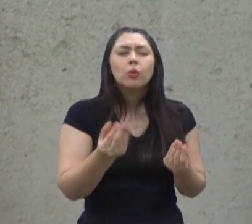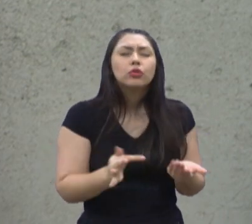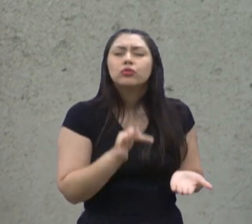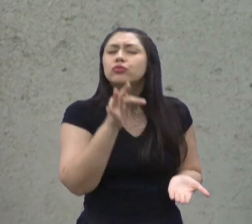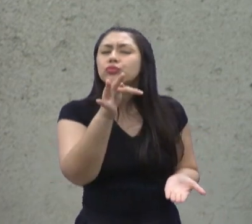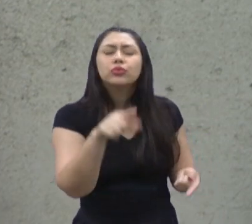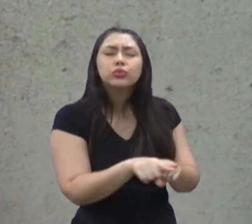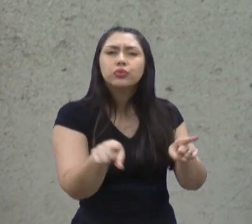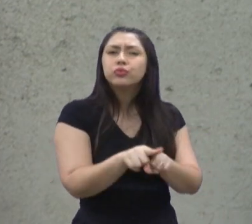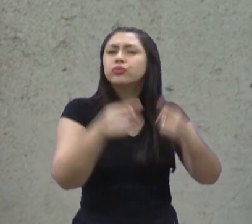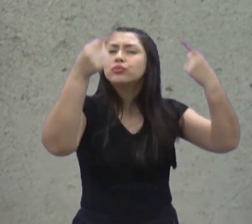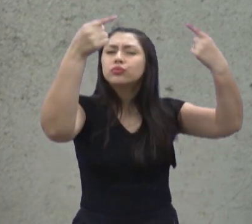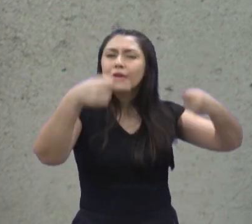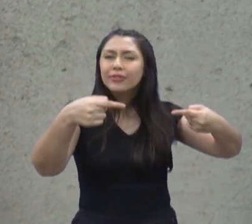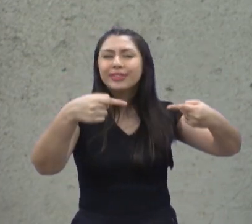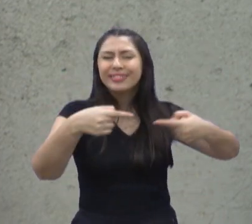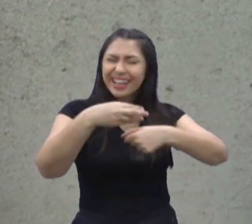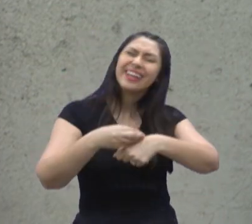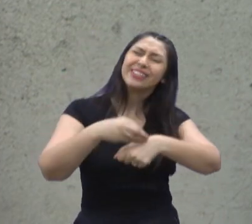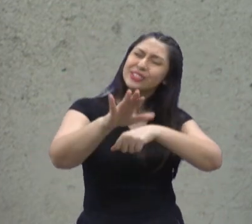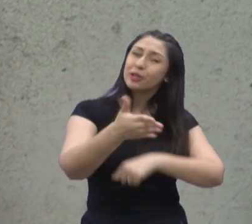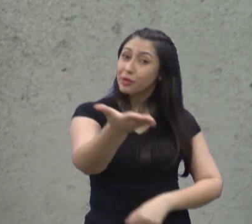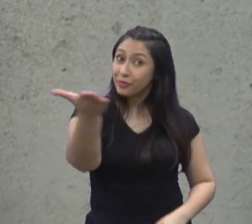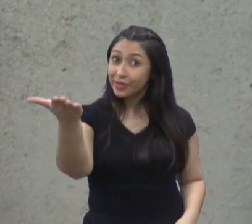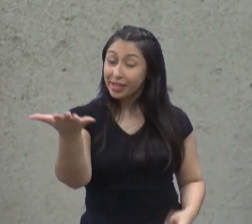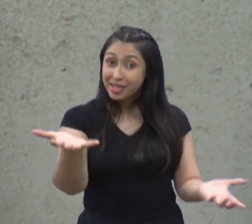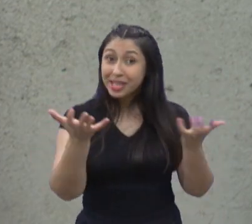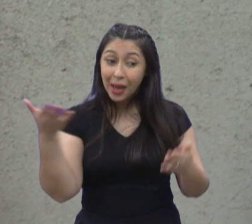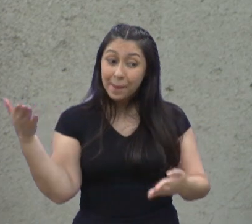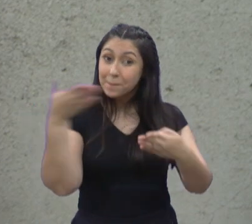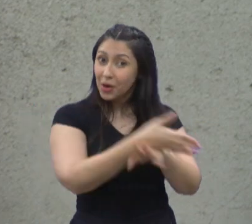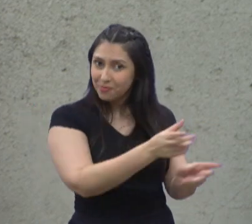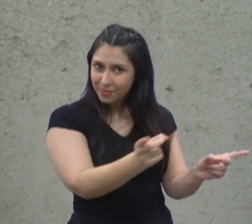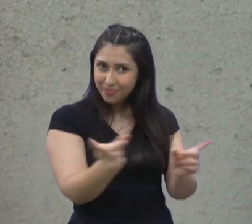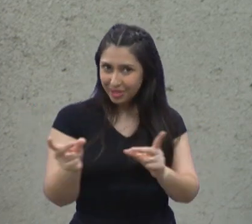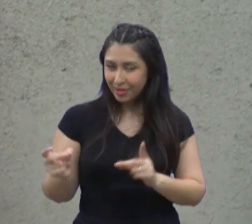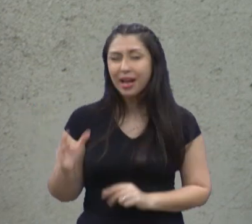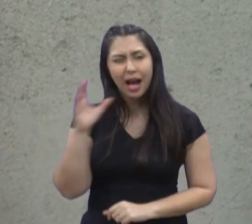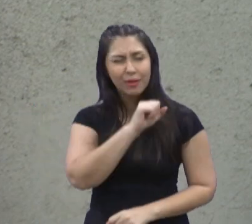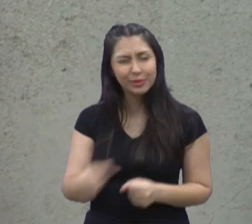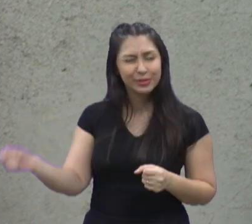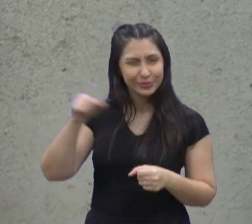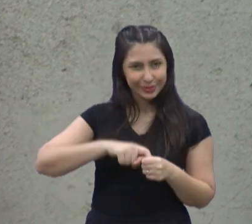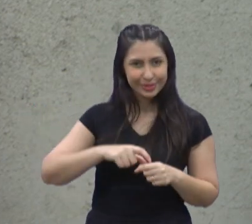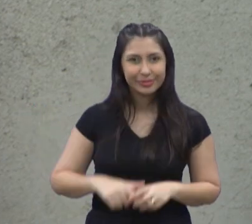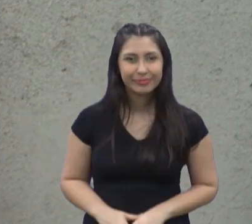desafios futuros e mais dicas, né? Para quem quer ingressar ou se destacar aí na área. É rapidinho, não saia daí, tá?